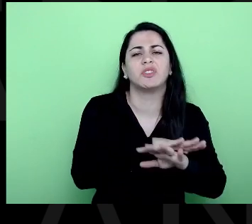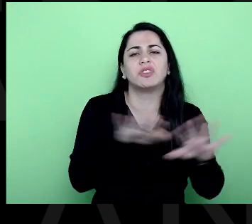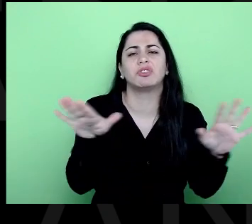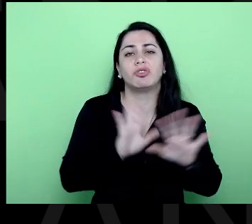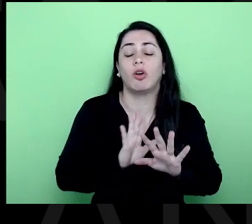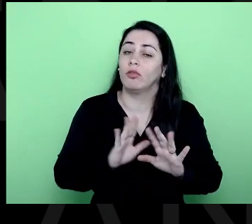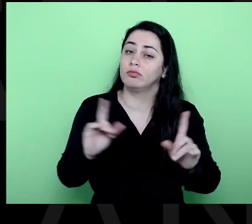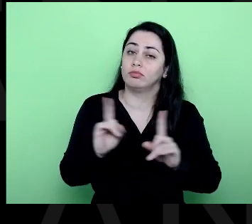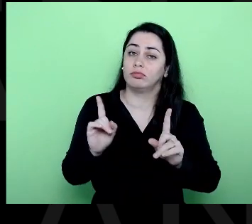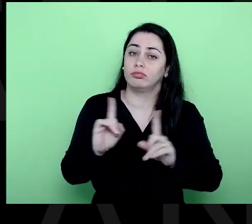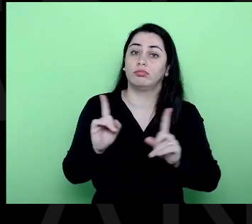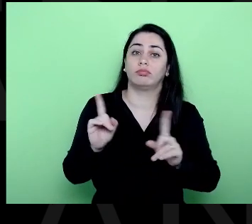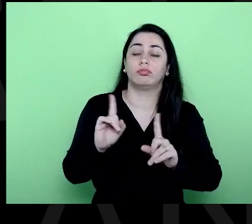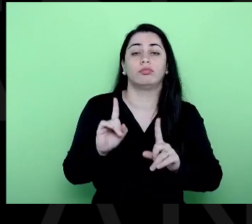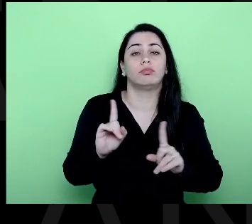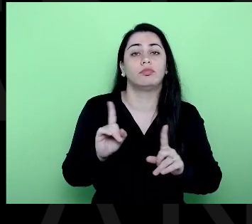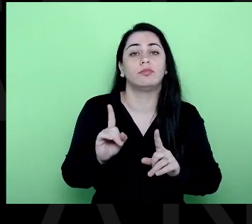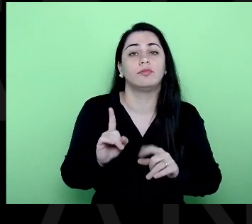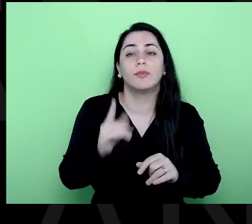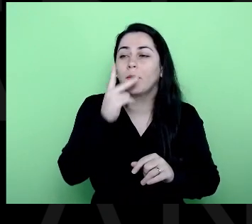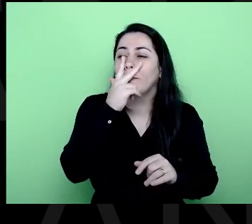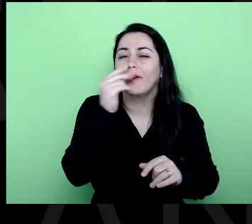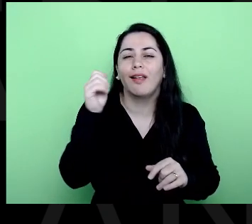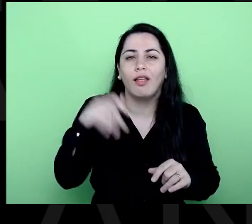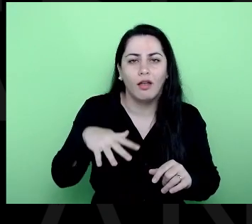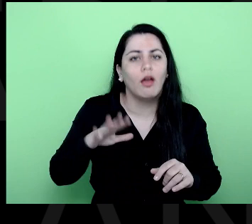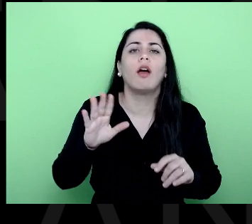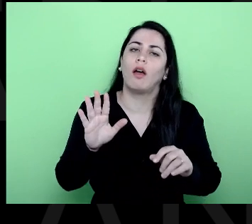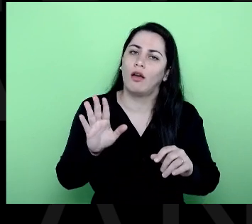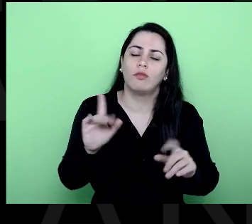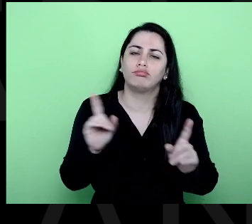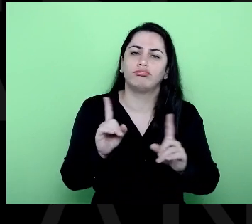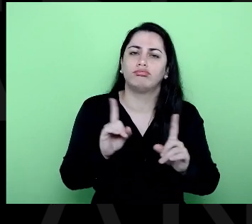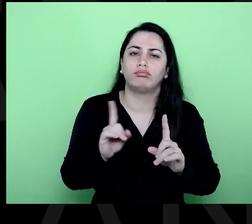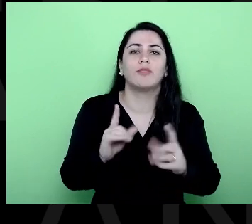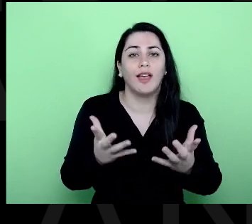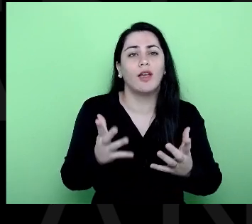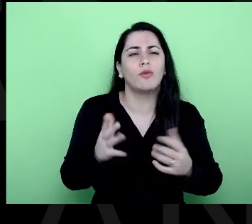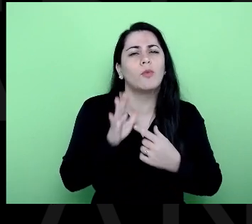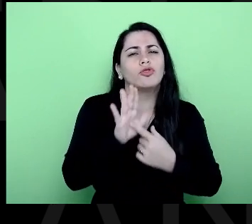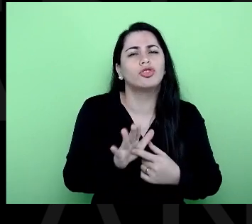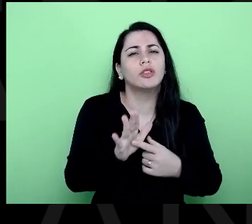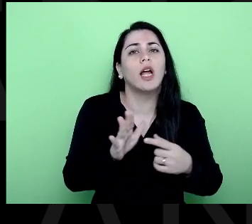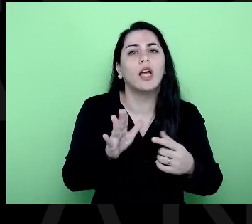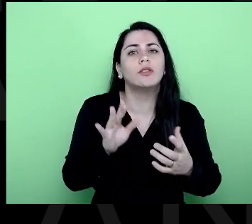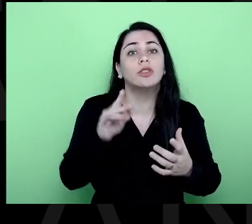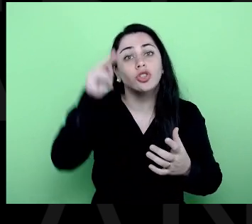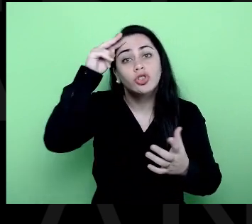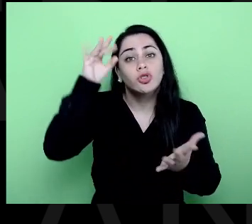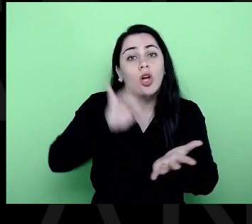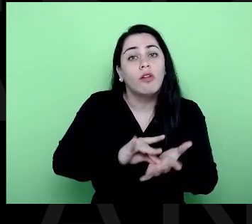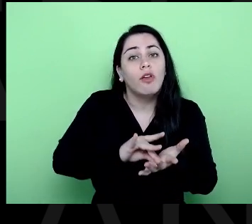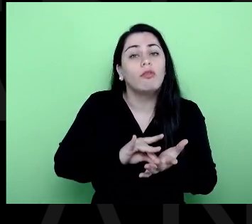Peraí, não, não. Vamos ver direitinho isso aí, vamos trazer alguns fatos novos. Depois,